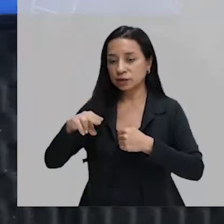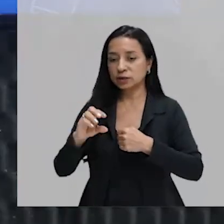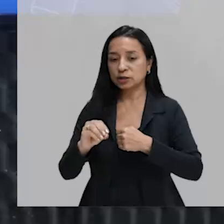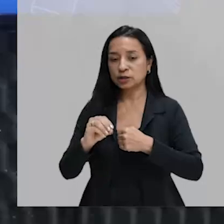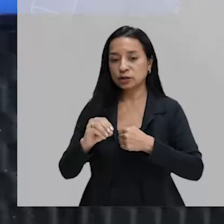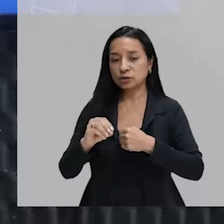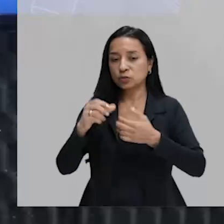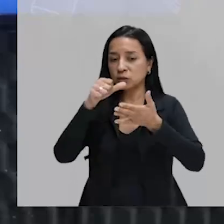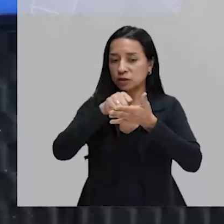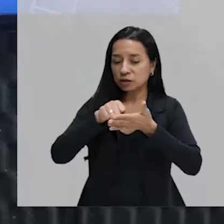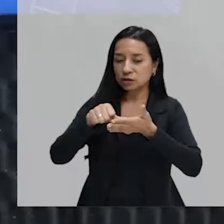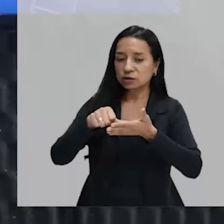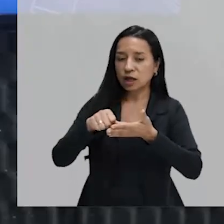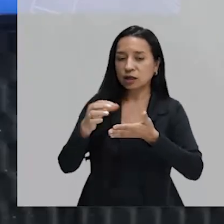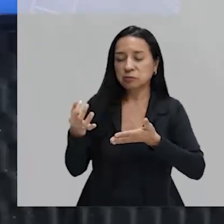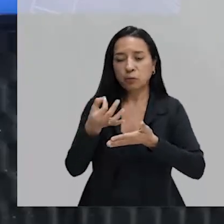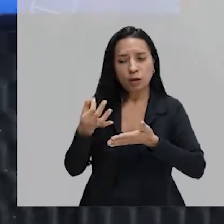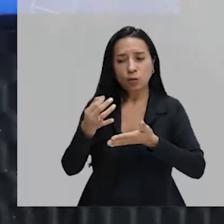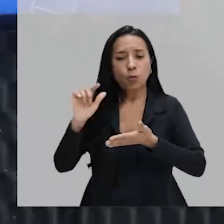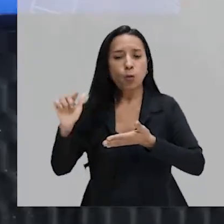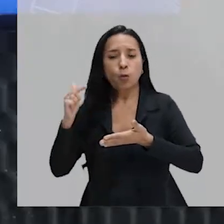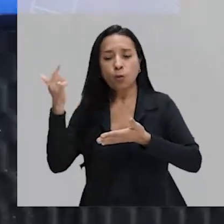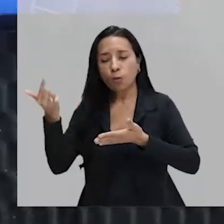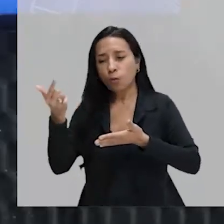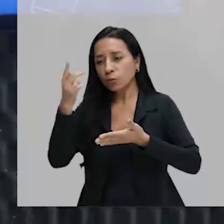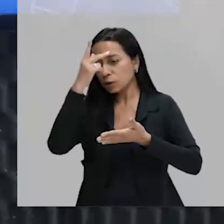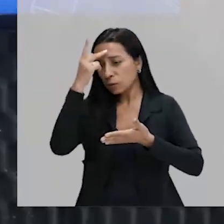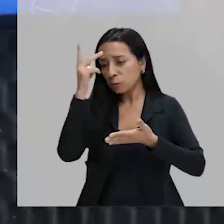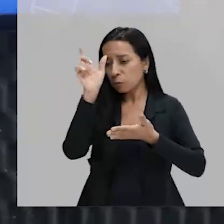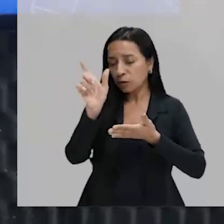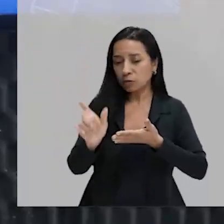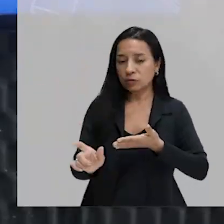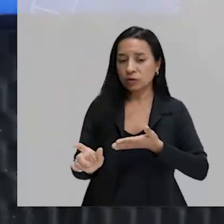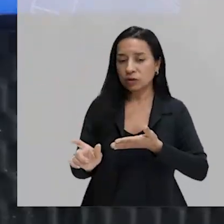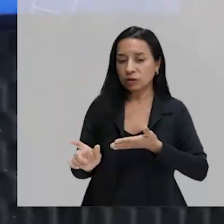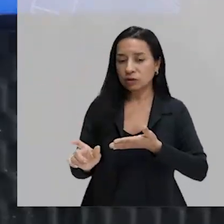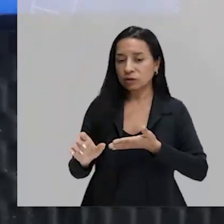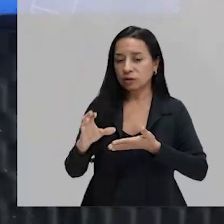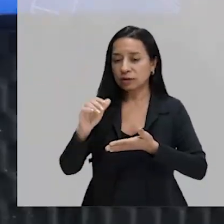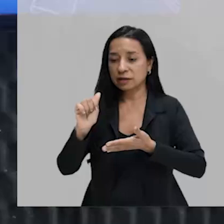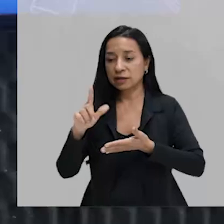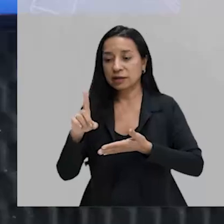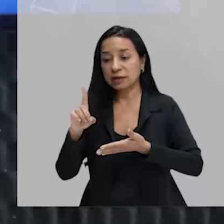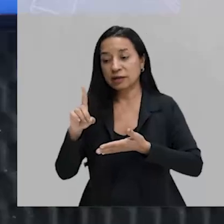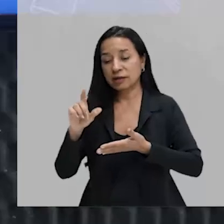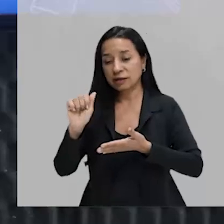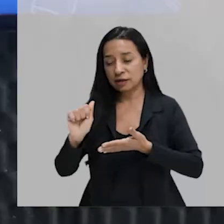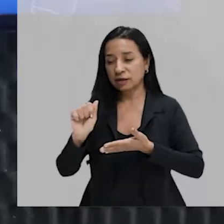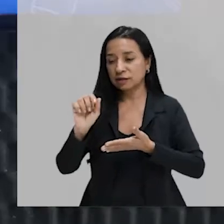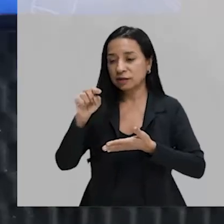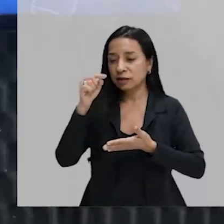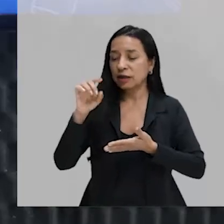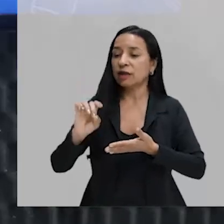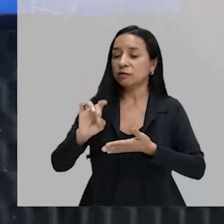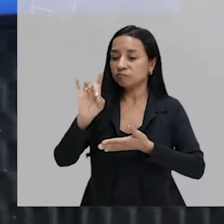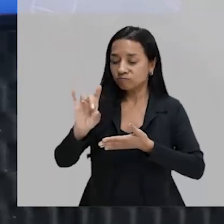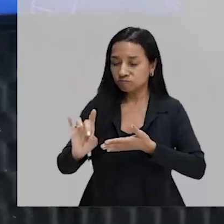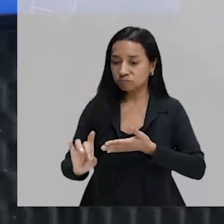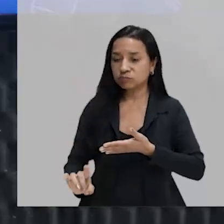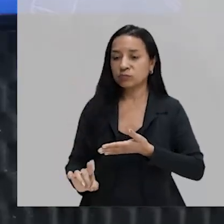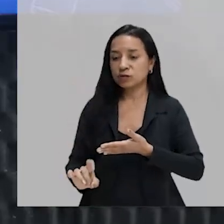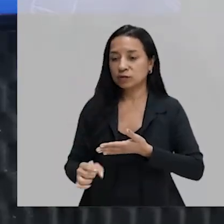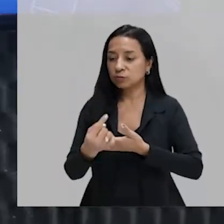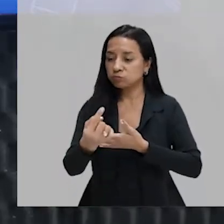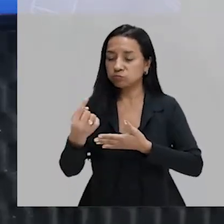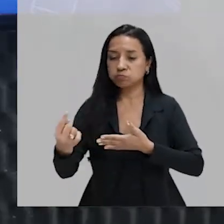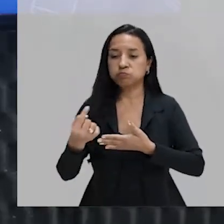nenhum, outras, alguém, cada, são pronomes que não situam, né, dentro do discurso. Eles